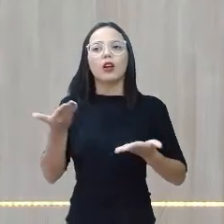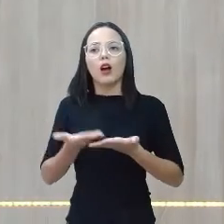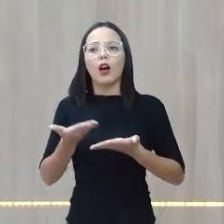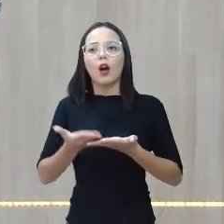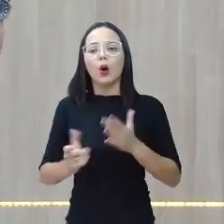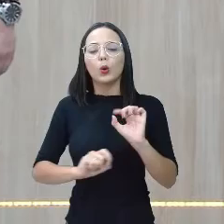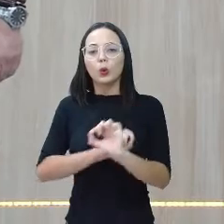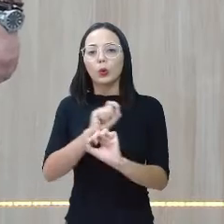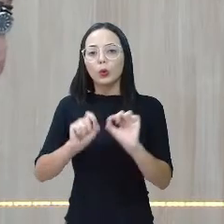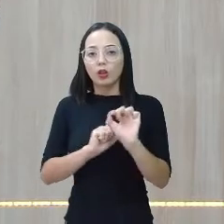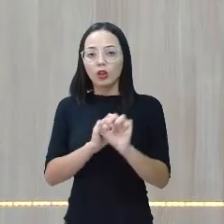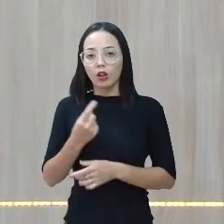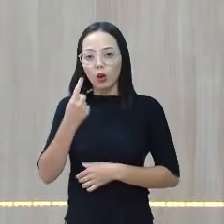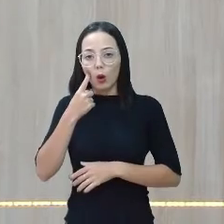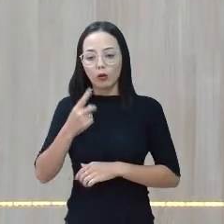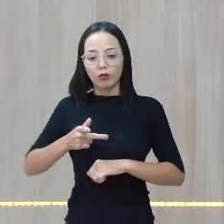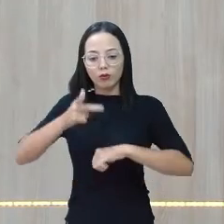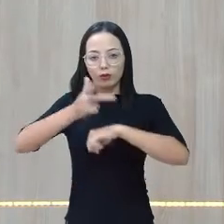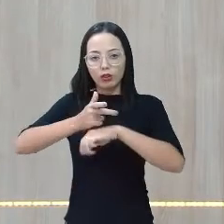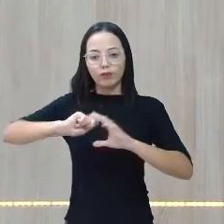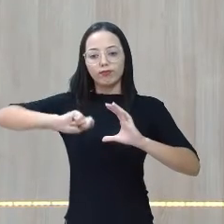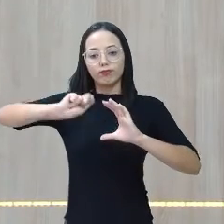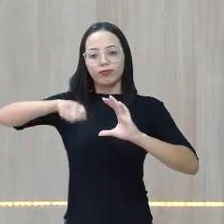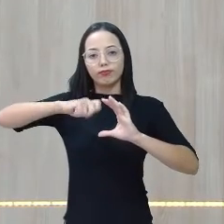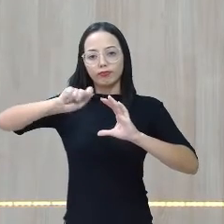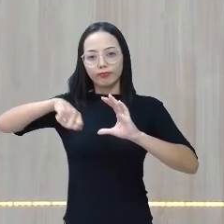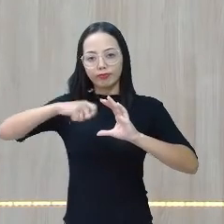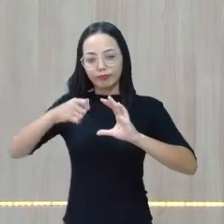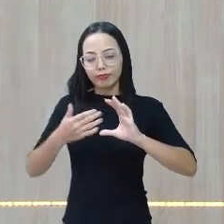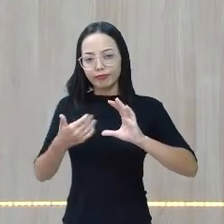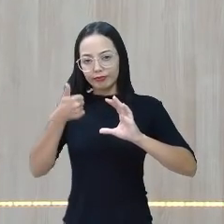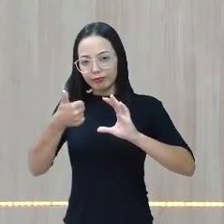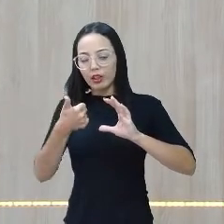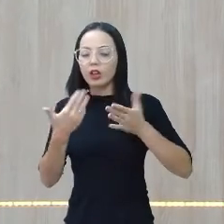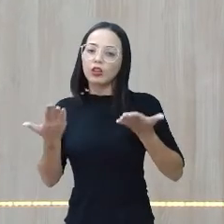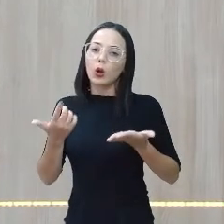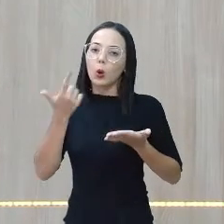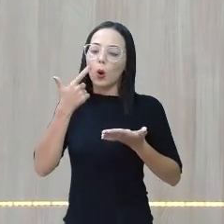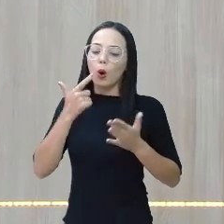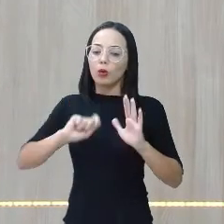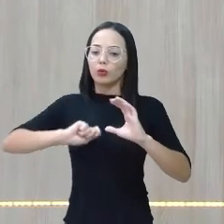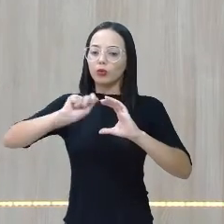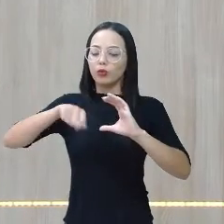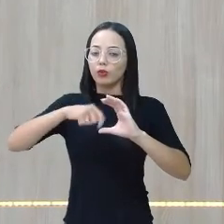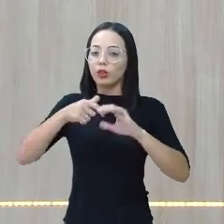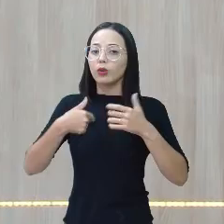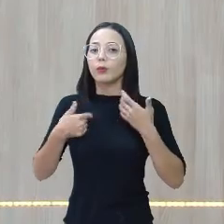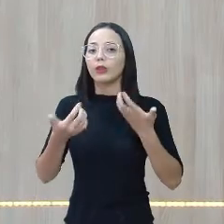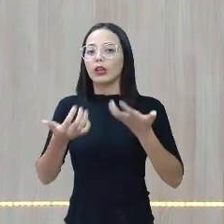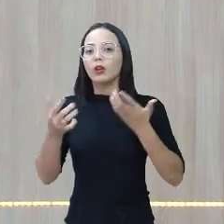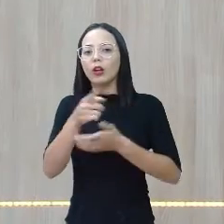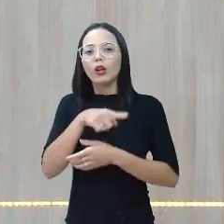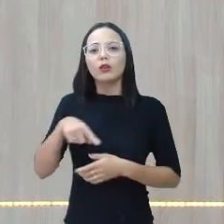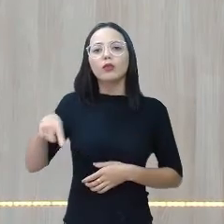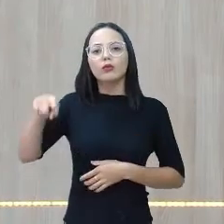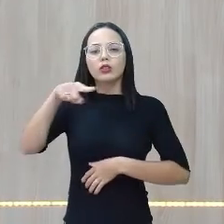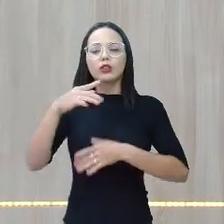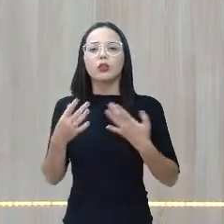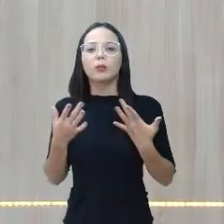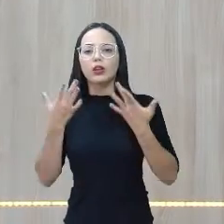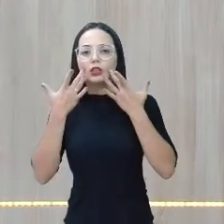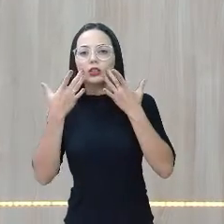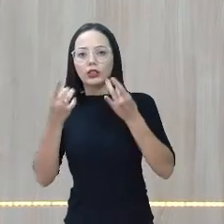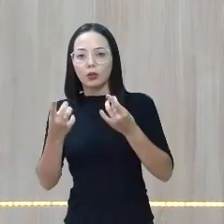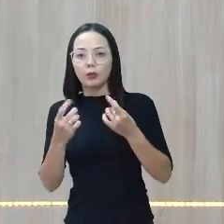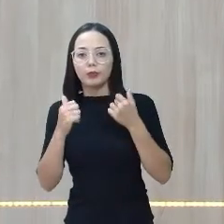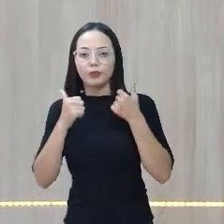aula com um vídeo, né? Então eu vou colocar o vídeo aqui e eu quero que vocês prestem atenção. É